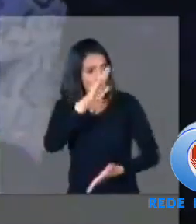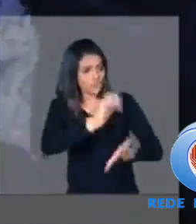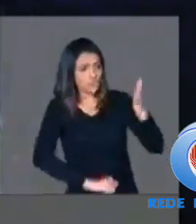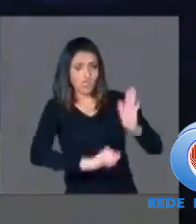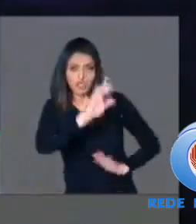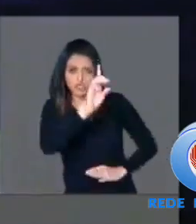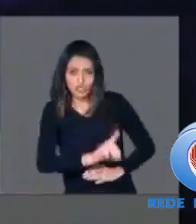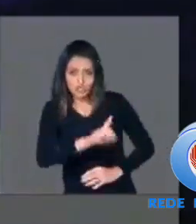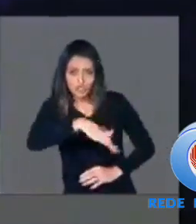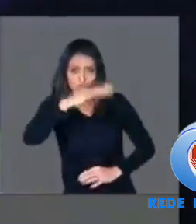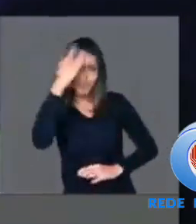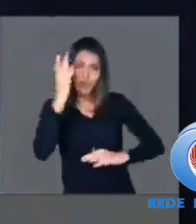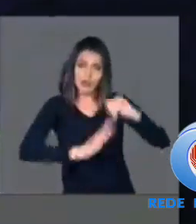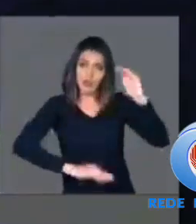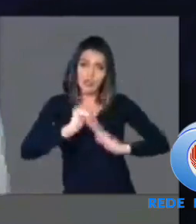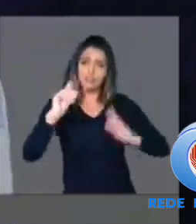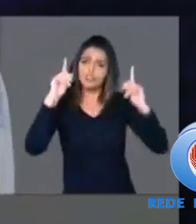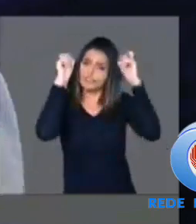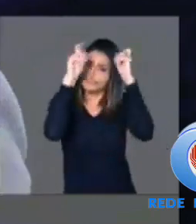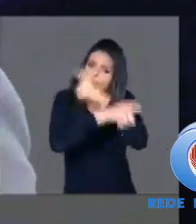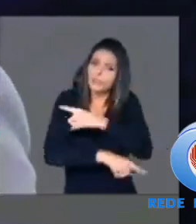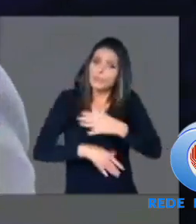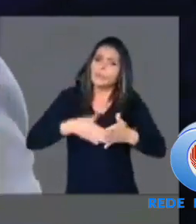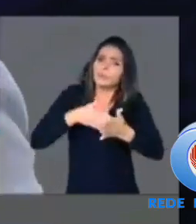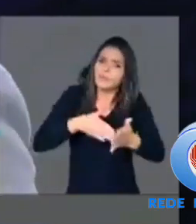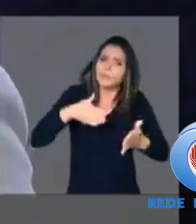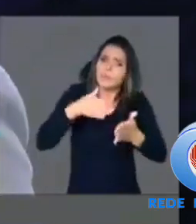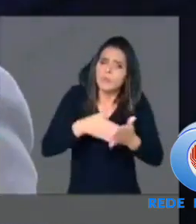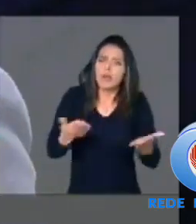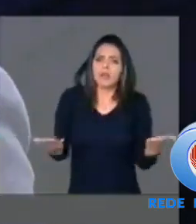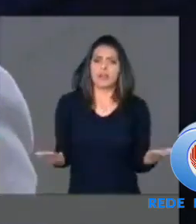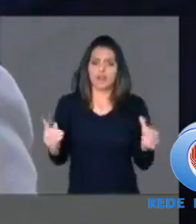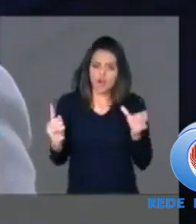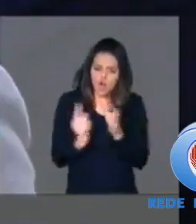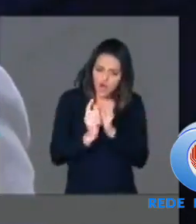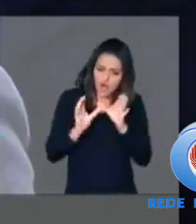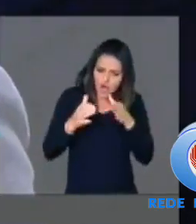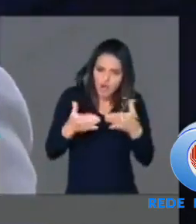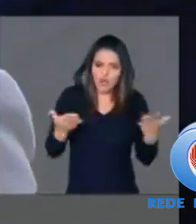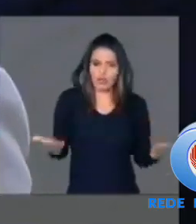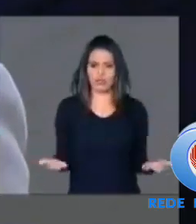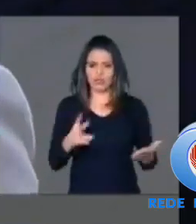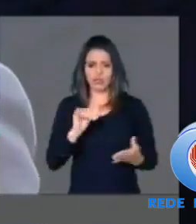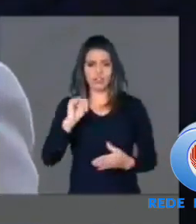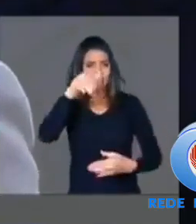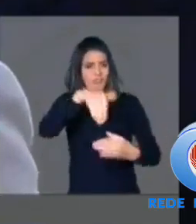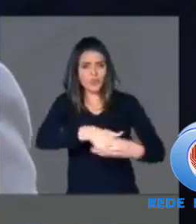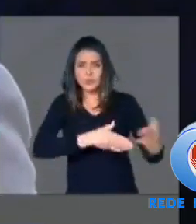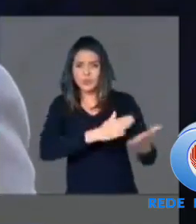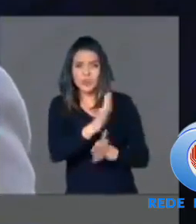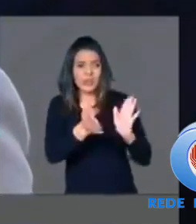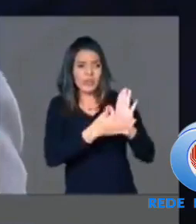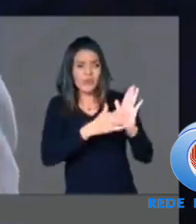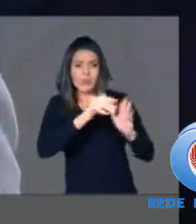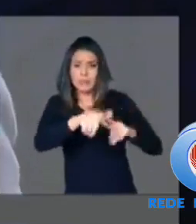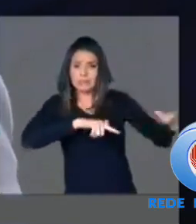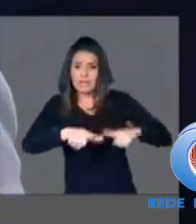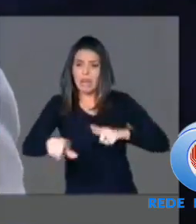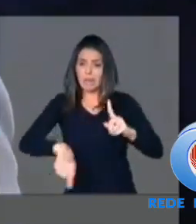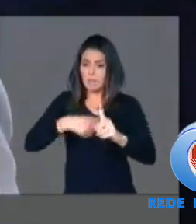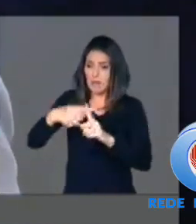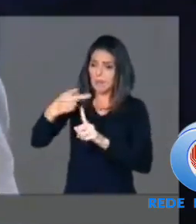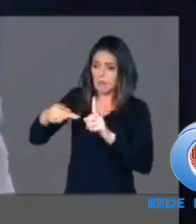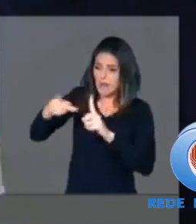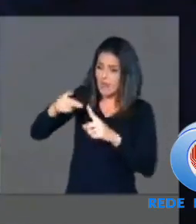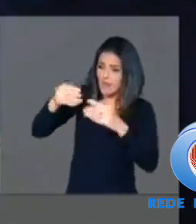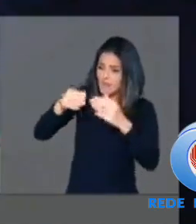direitos de categorias que têm tanta dificuldade de manterem, logo após votarmos a reforma trabalhista e a reforma da Previdência, que já